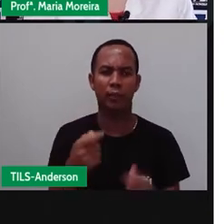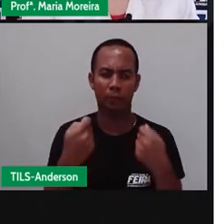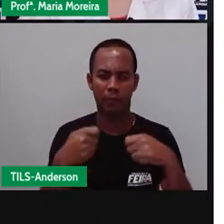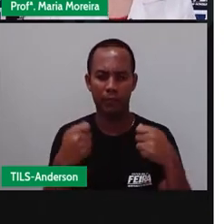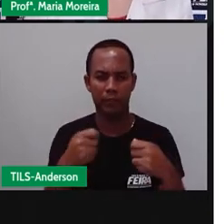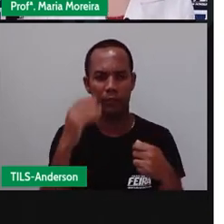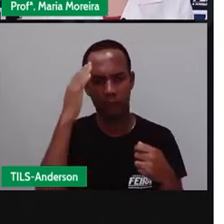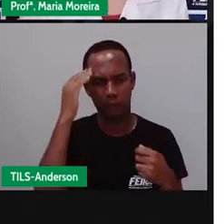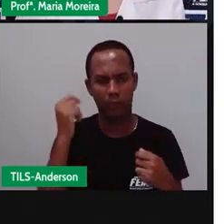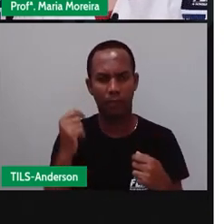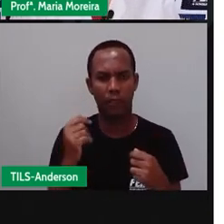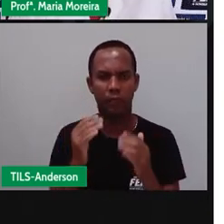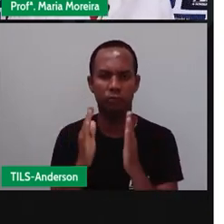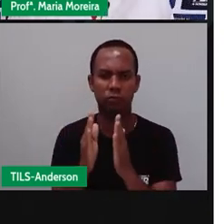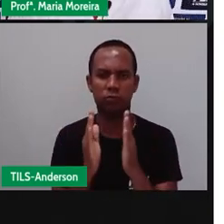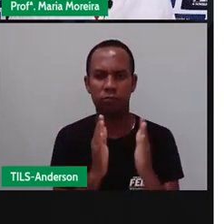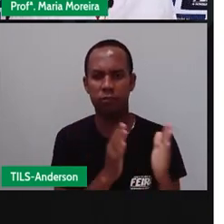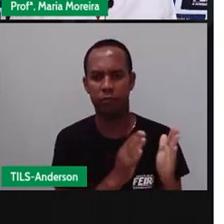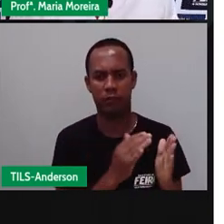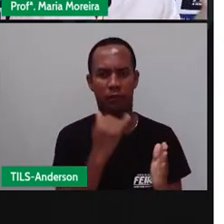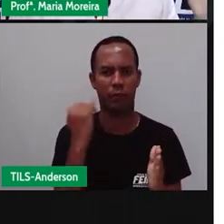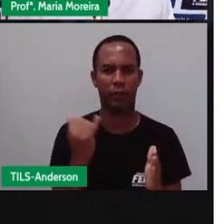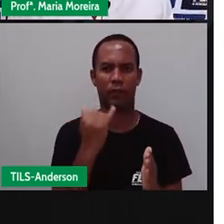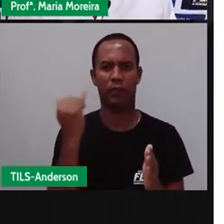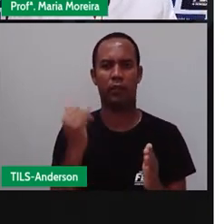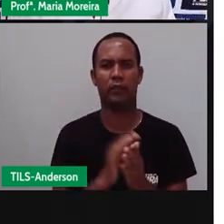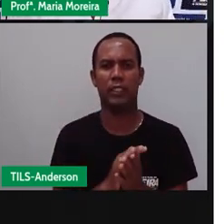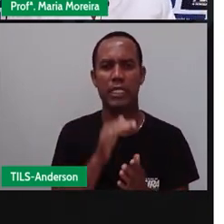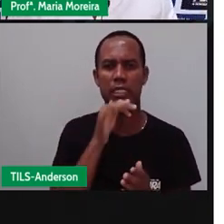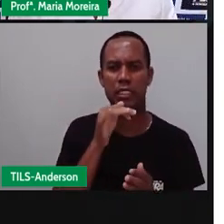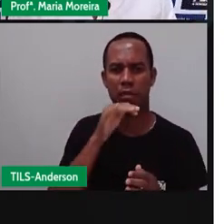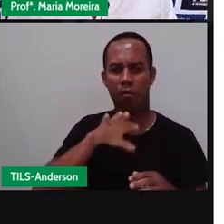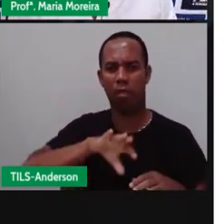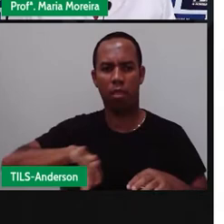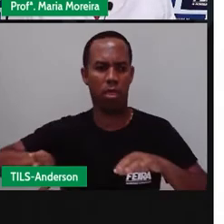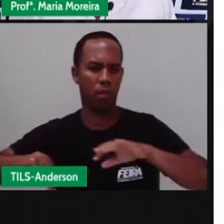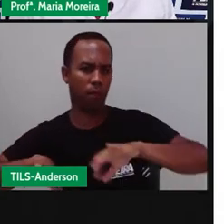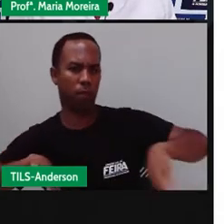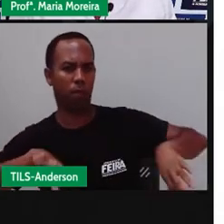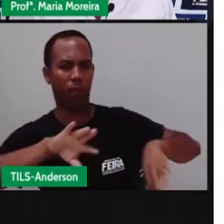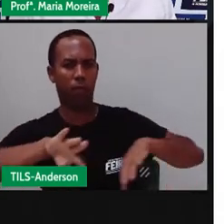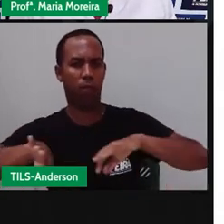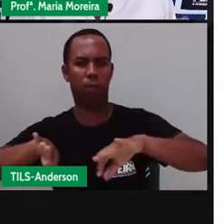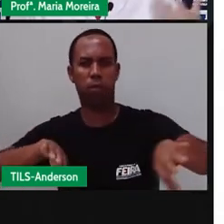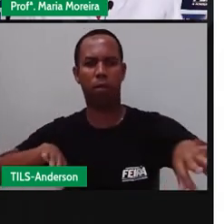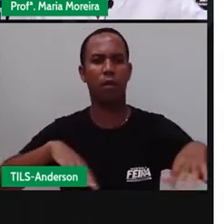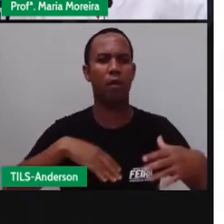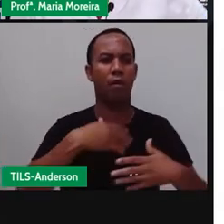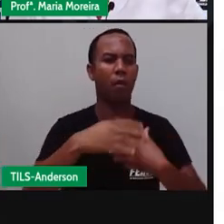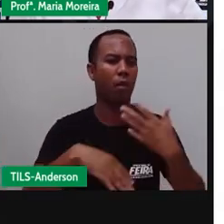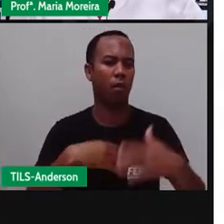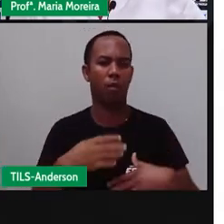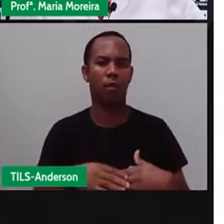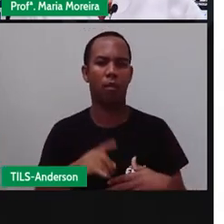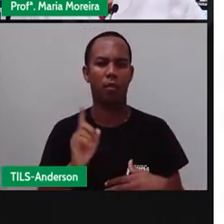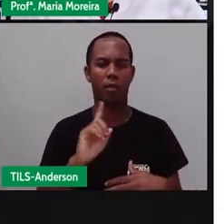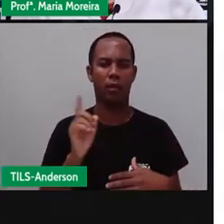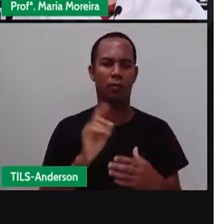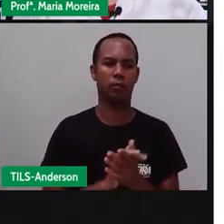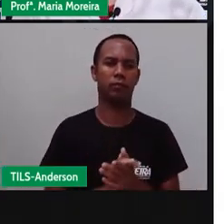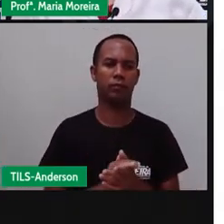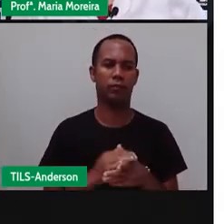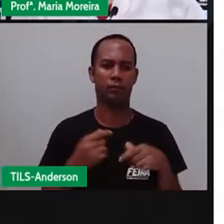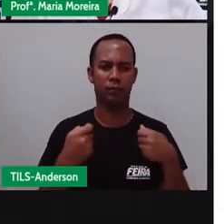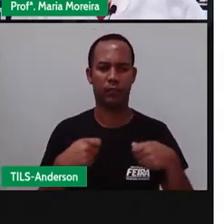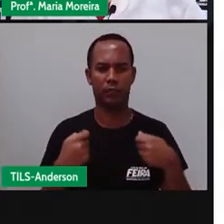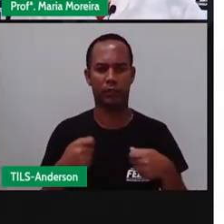preciso saber, né, a ordem que ela está. E se eu separo, né, como a prova falou, uma lista de compras, eu também, tipo, eu falo cotonete. Eu